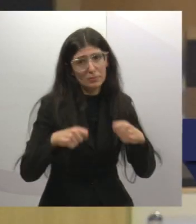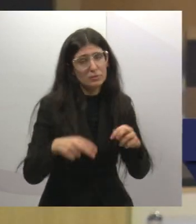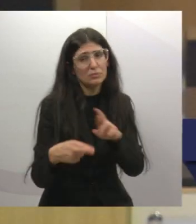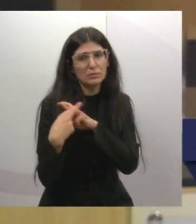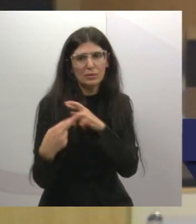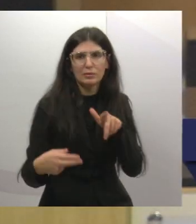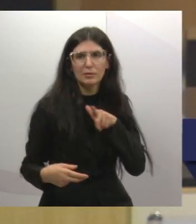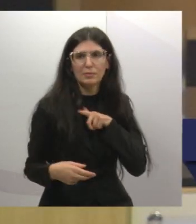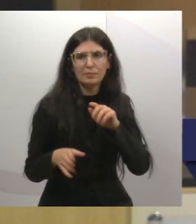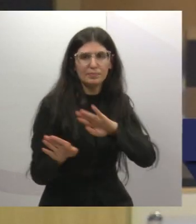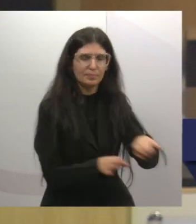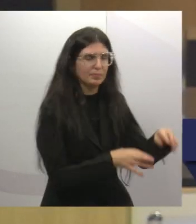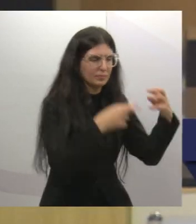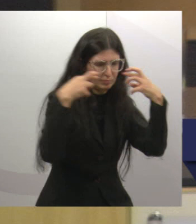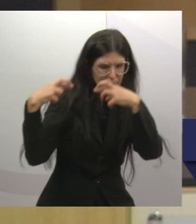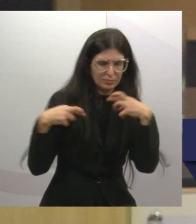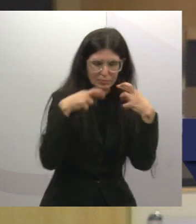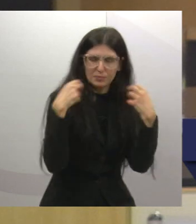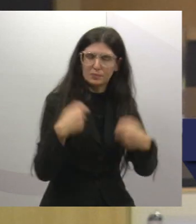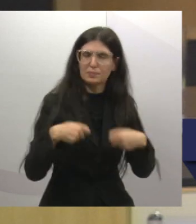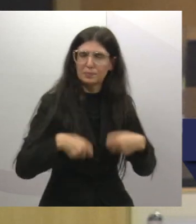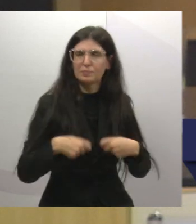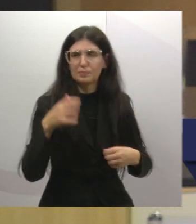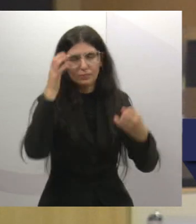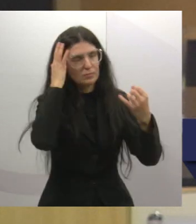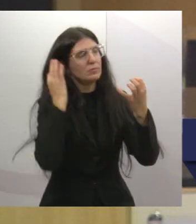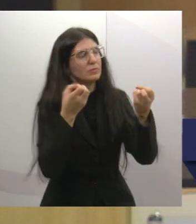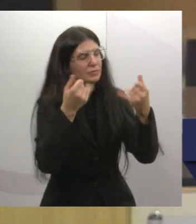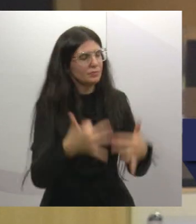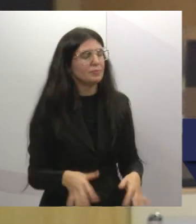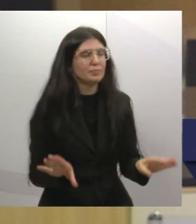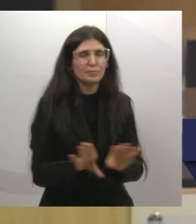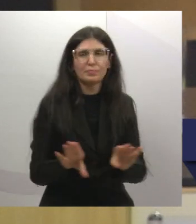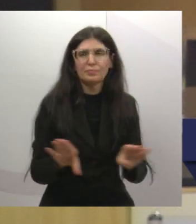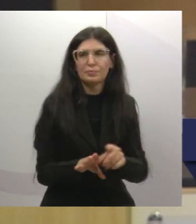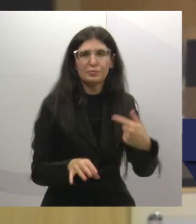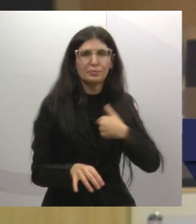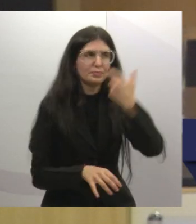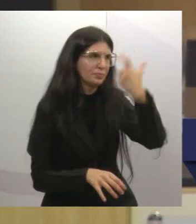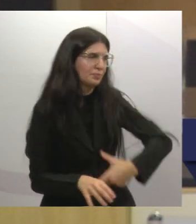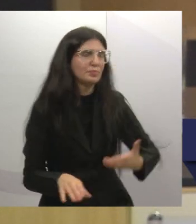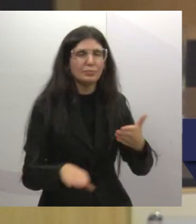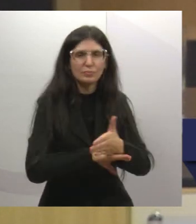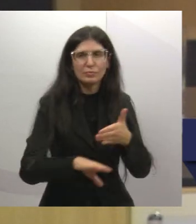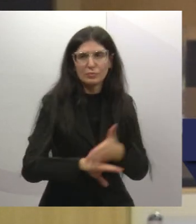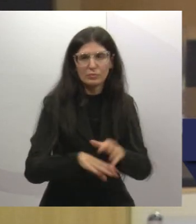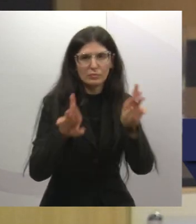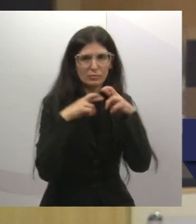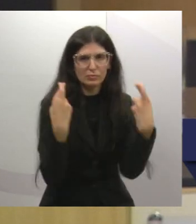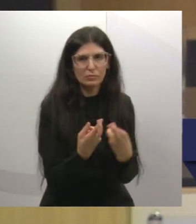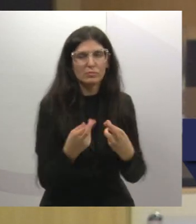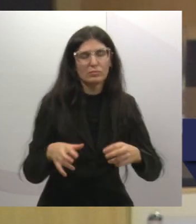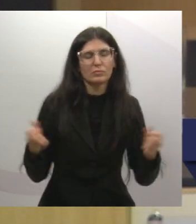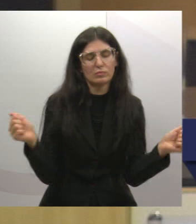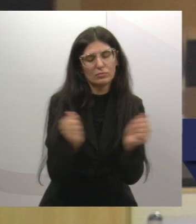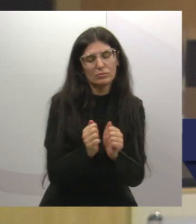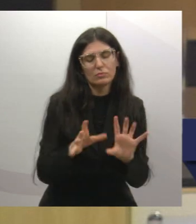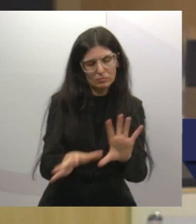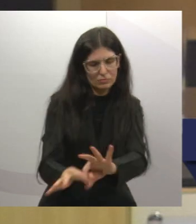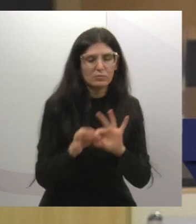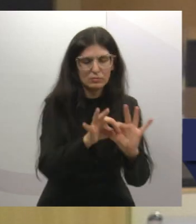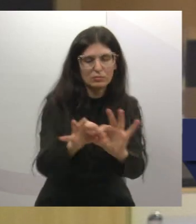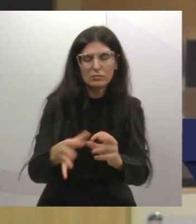vereadores fiscalizar, mas deixar claro também que eu tenho participado bastante dessas reuniões, né, com o sindicato, com